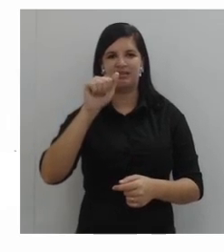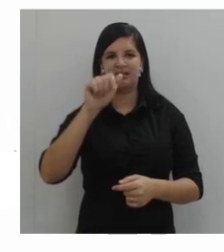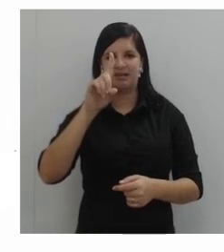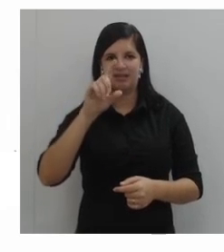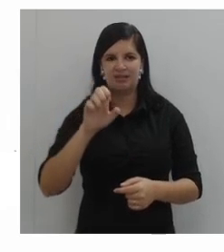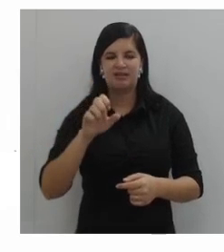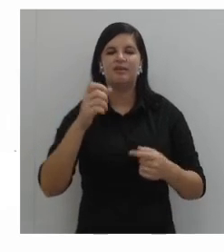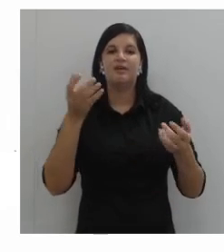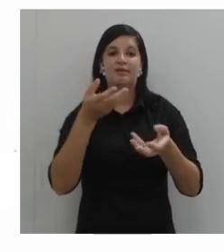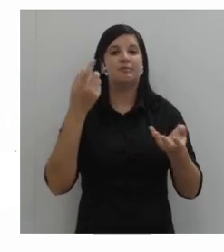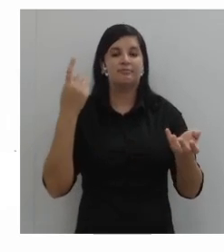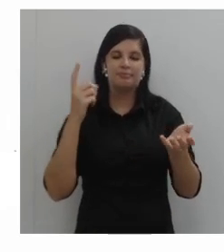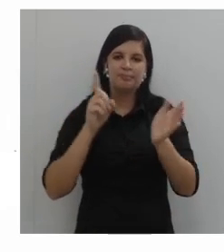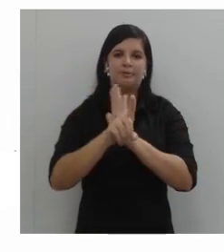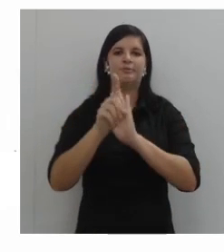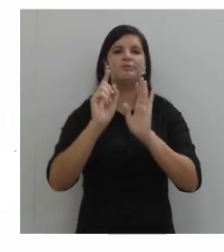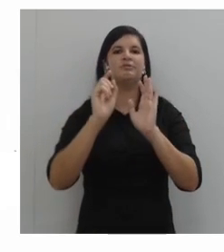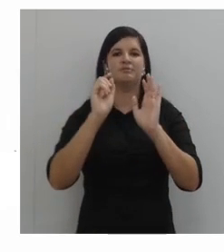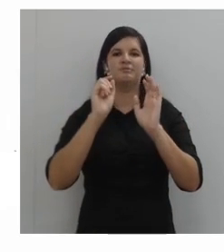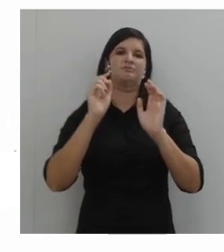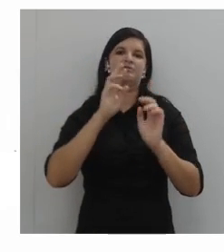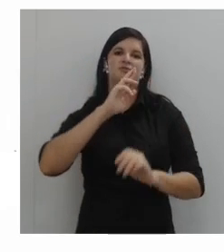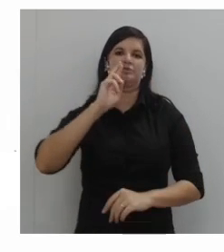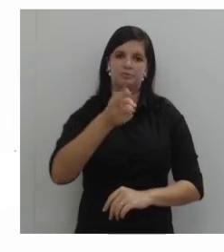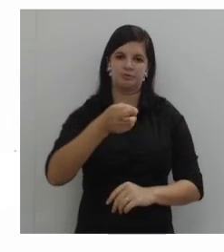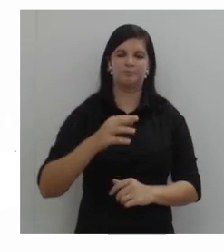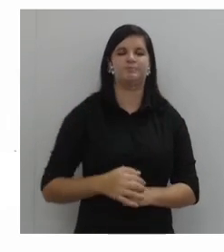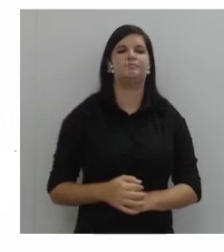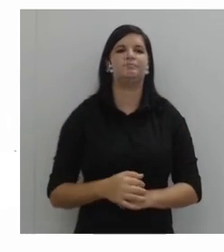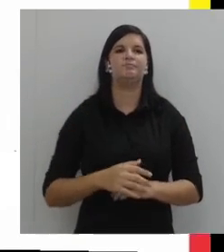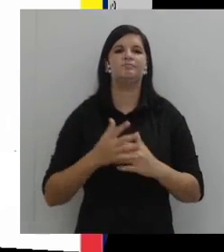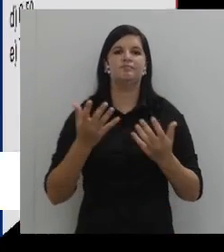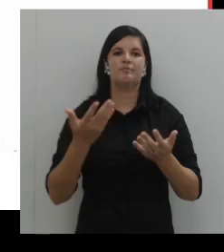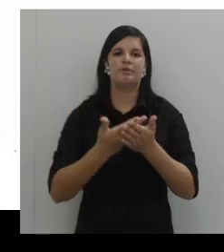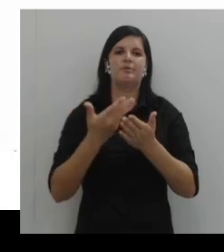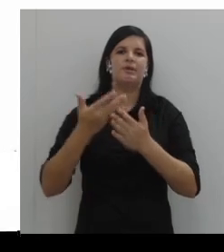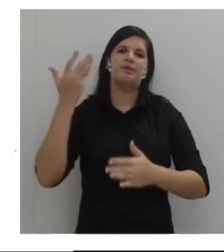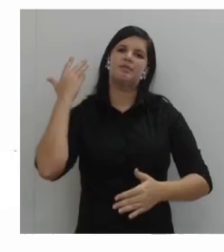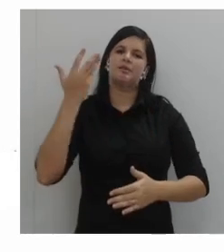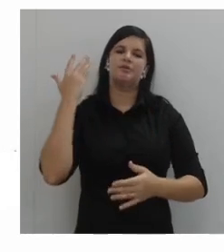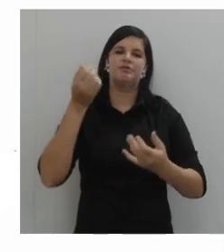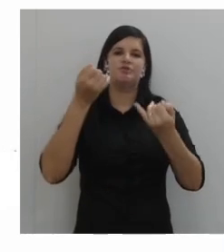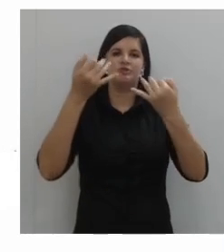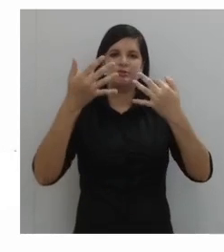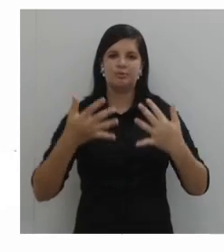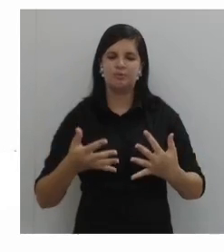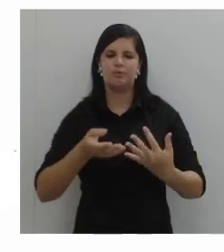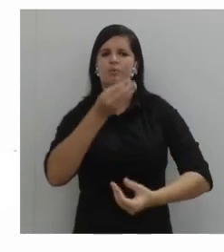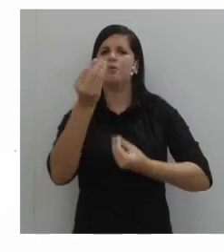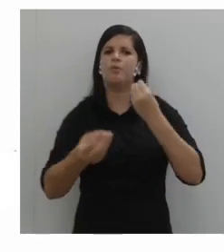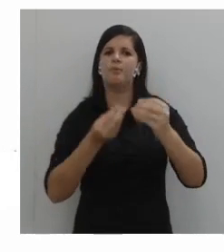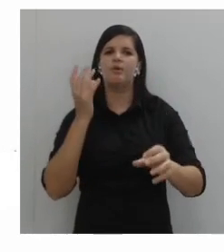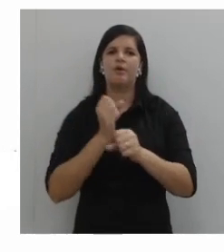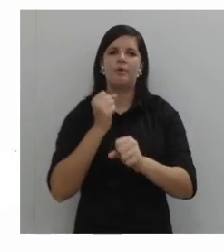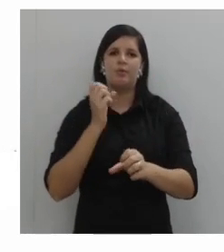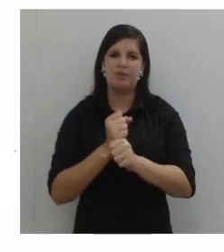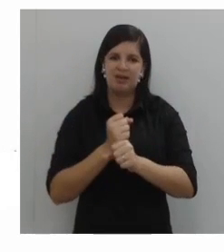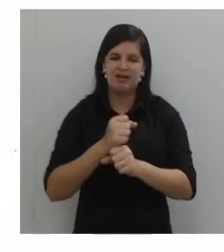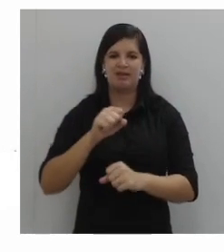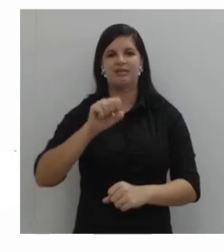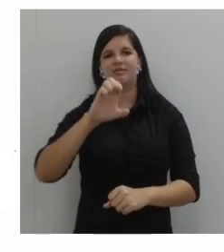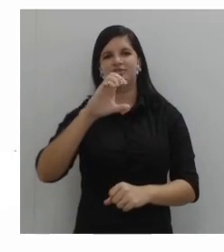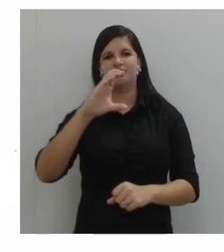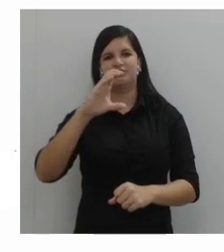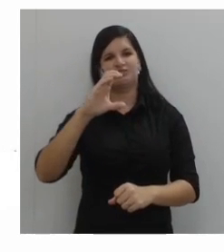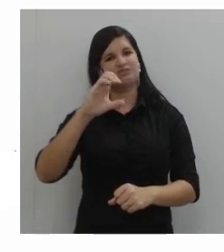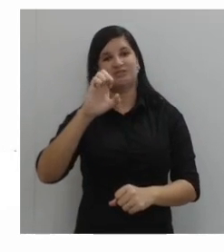de regra de três, escala e proporcionalidade. Na aula anterior a gente falou como se calcula a escala, né? A gente colocou